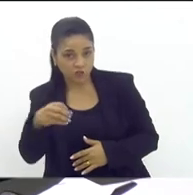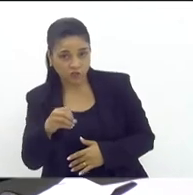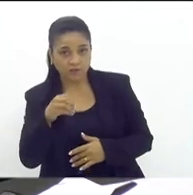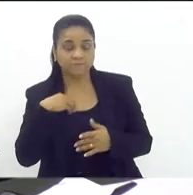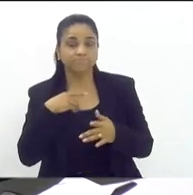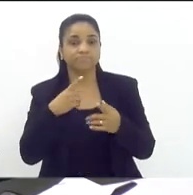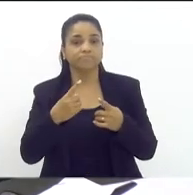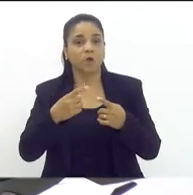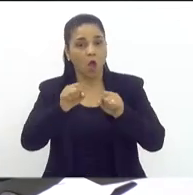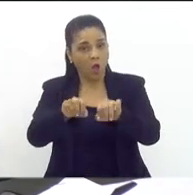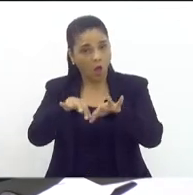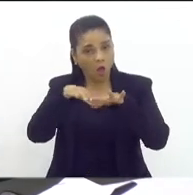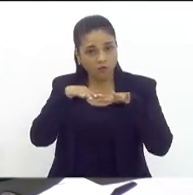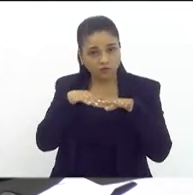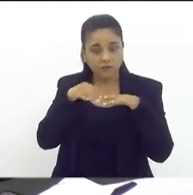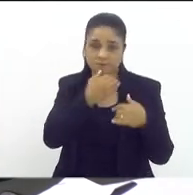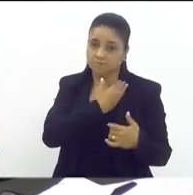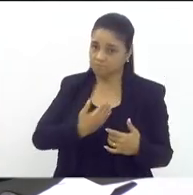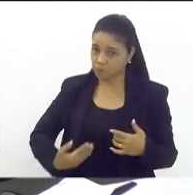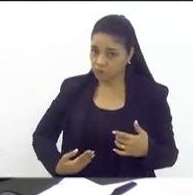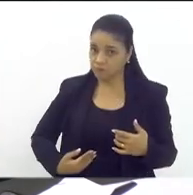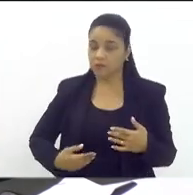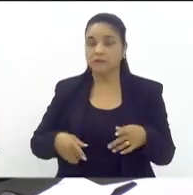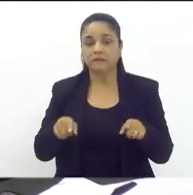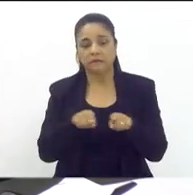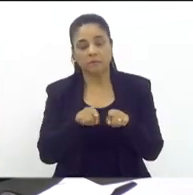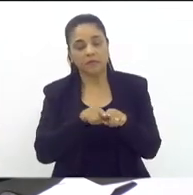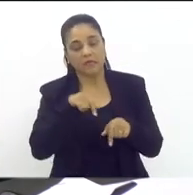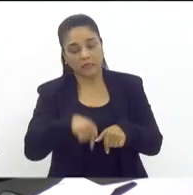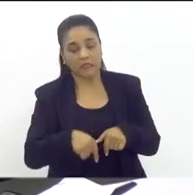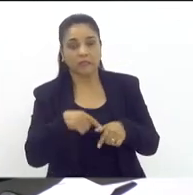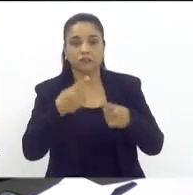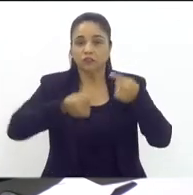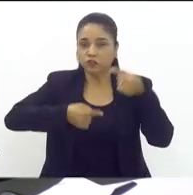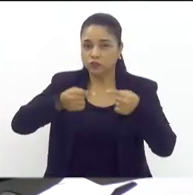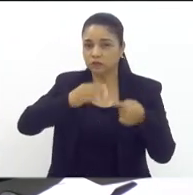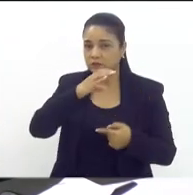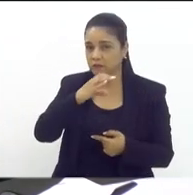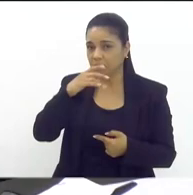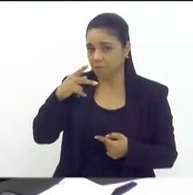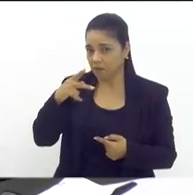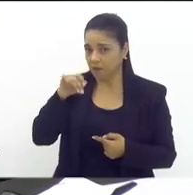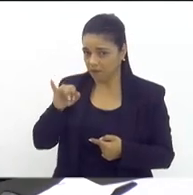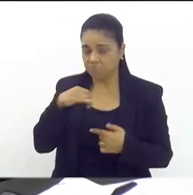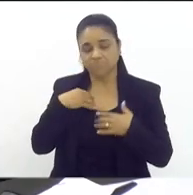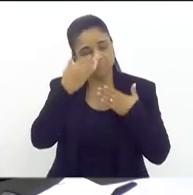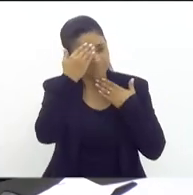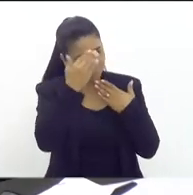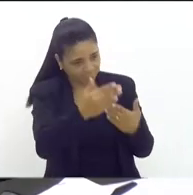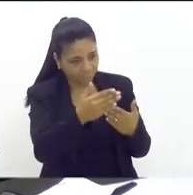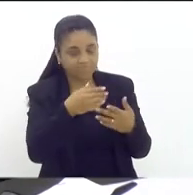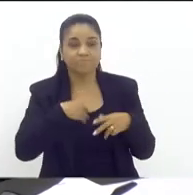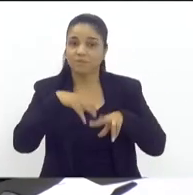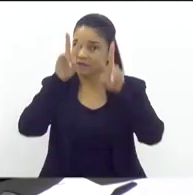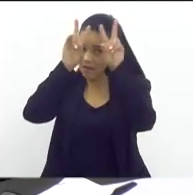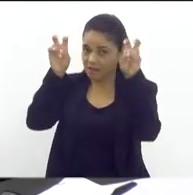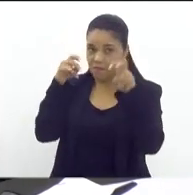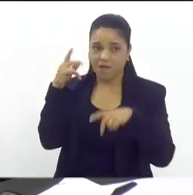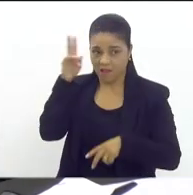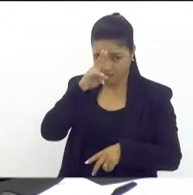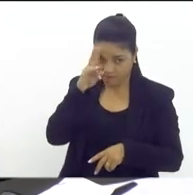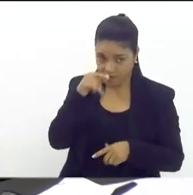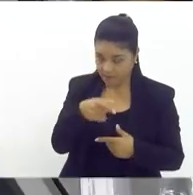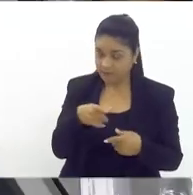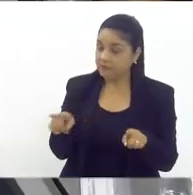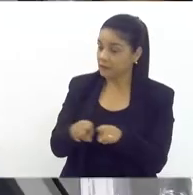por conta disso então a gente traz aqui para para CPI agradecendo a vossa excelência aí pelo presidente